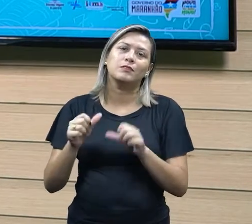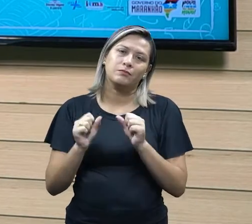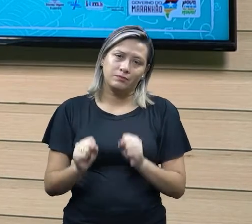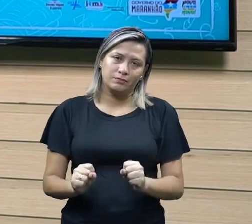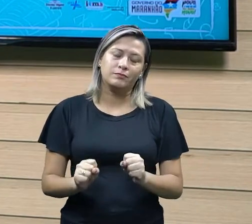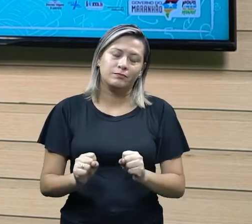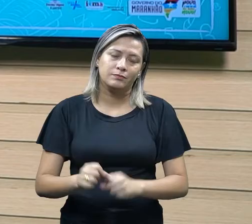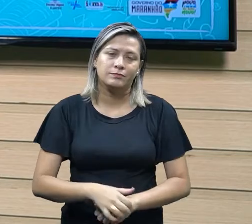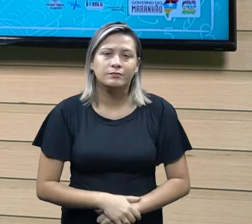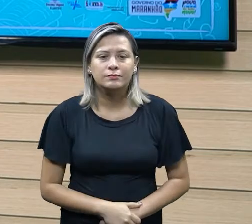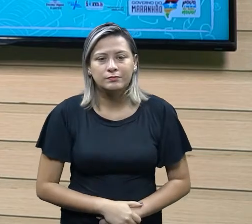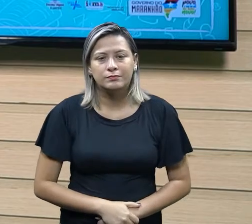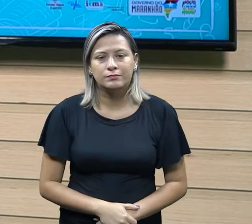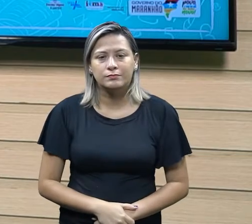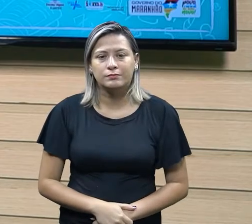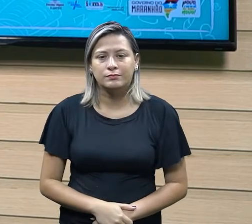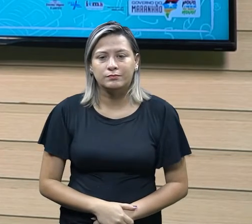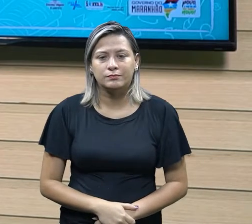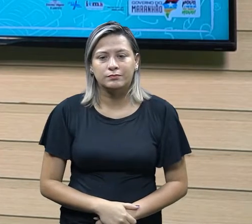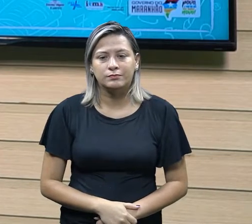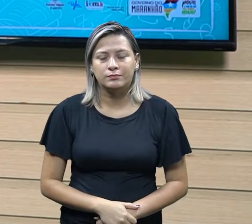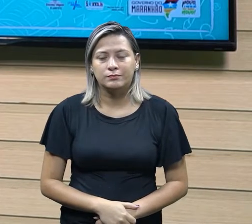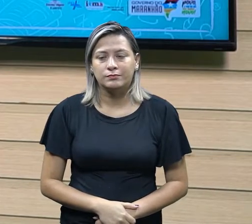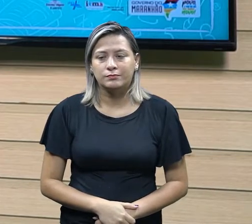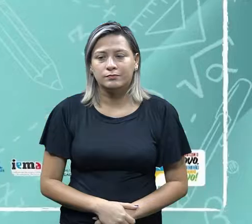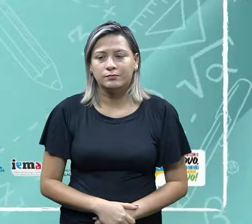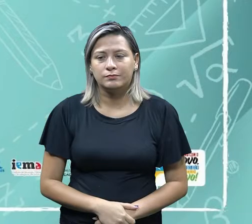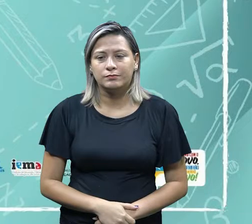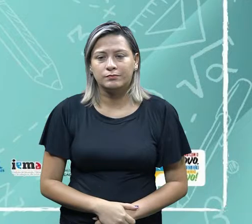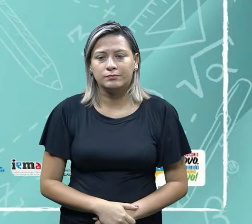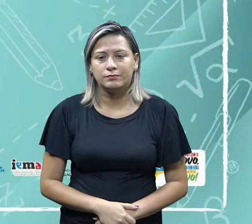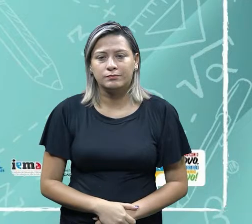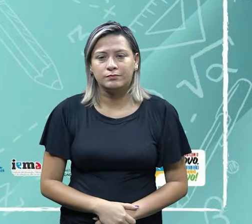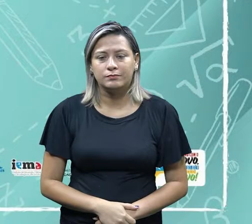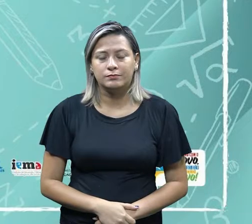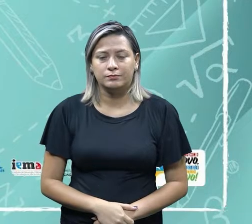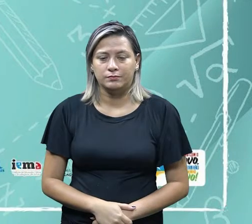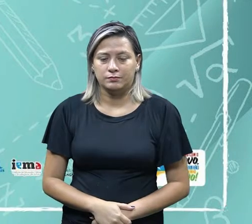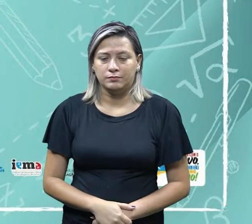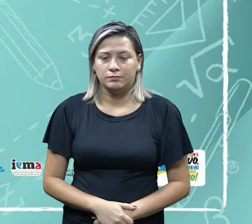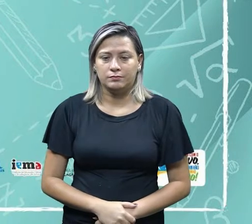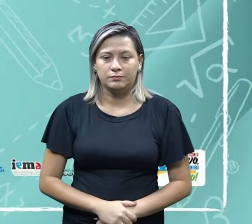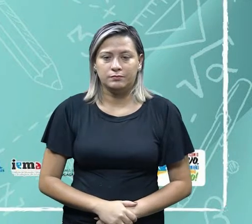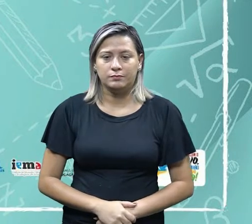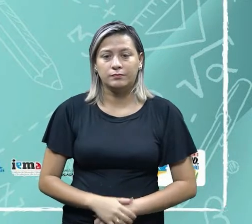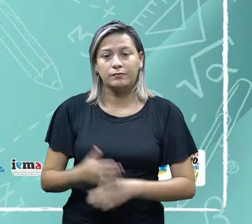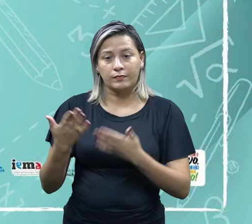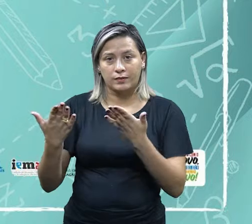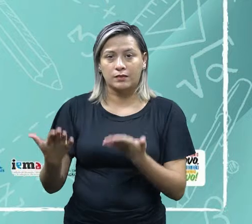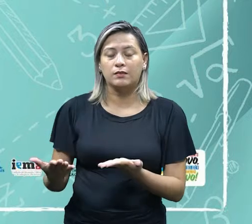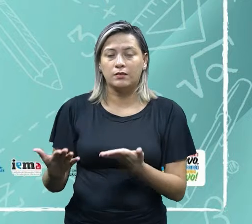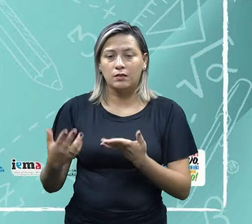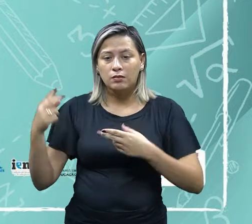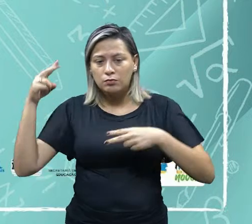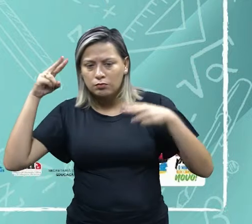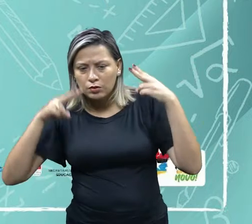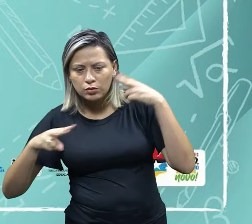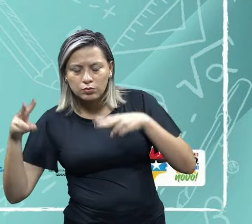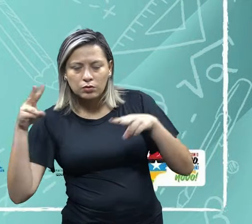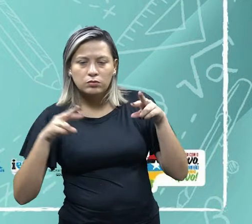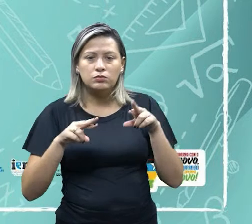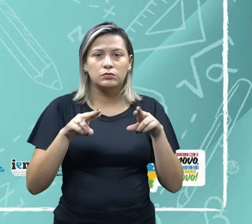layouts, àqueles ambientes de trabalho que você está fazendo. Então, como está dizendo aqui, são